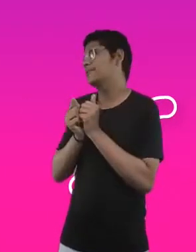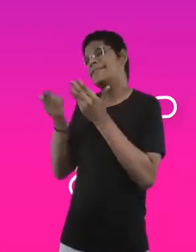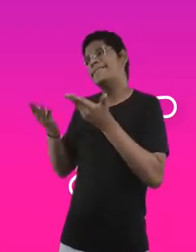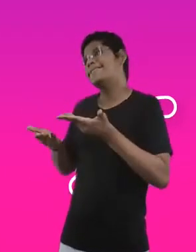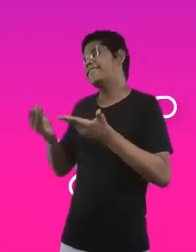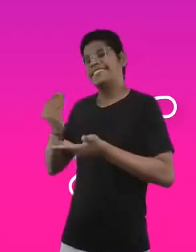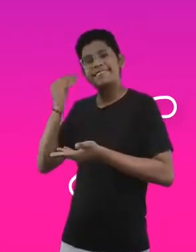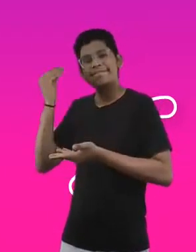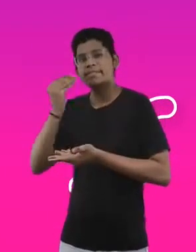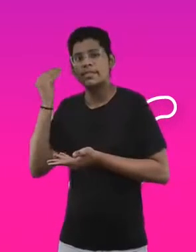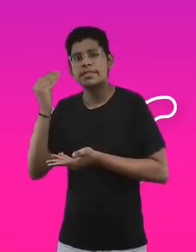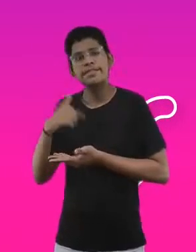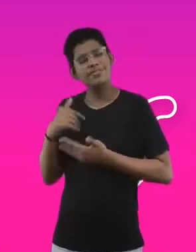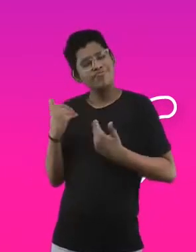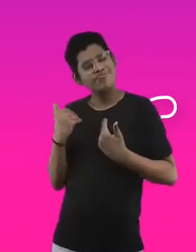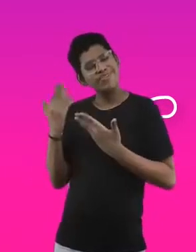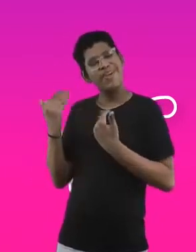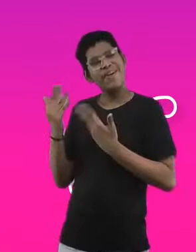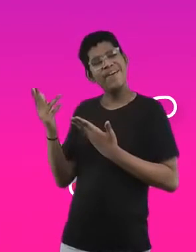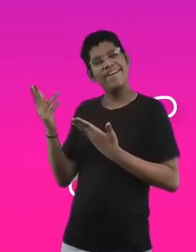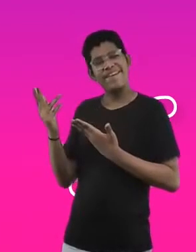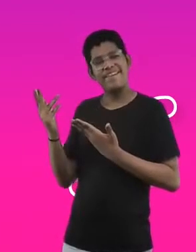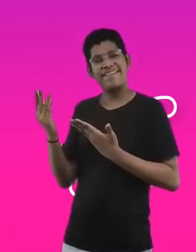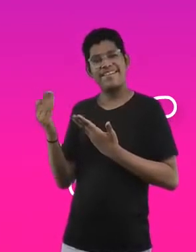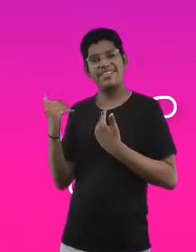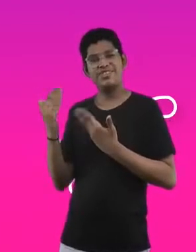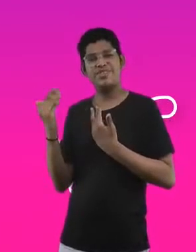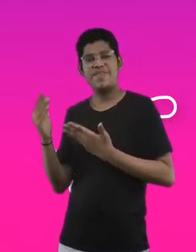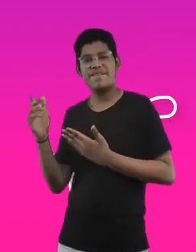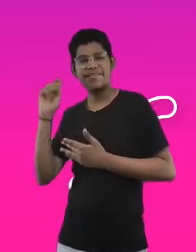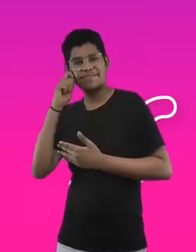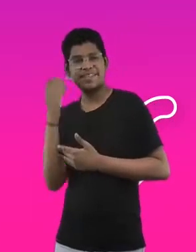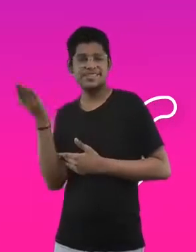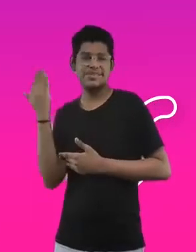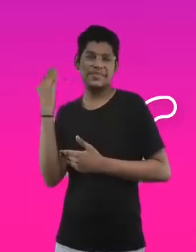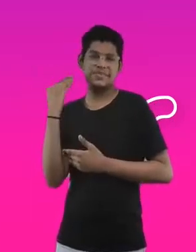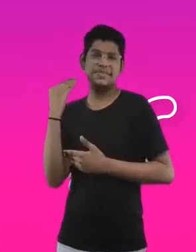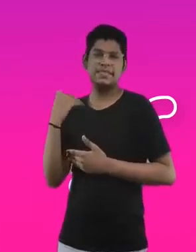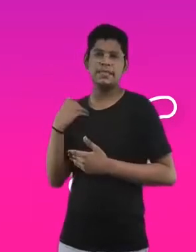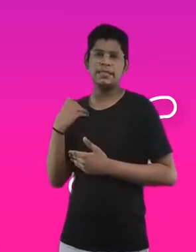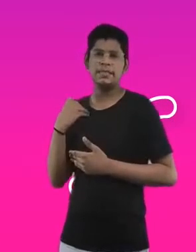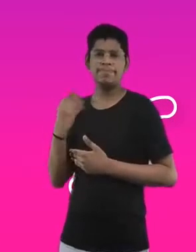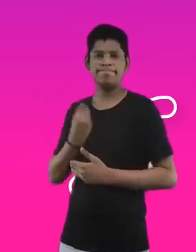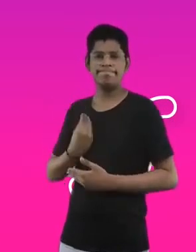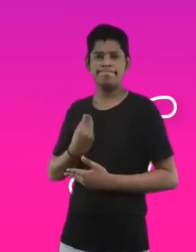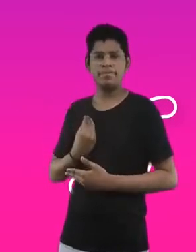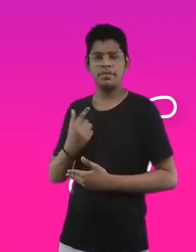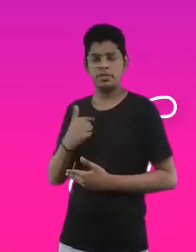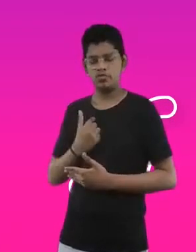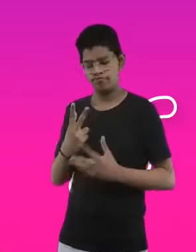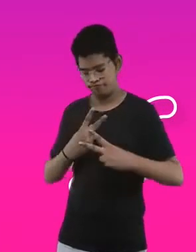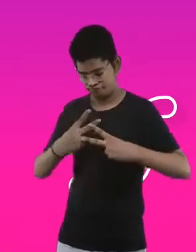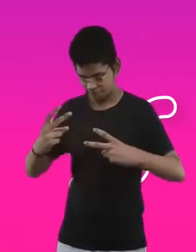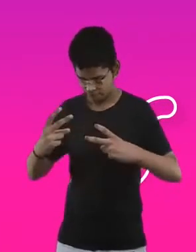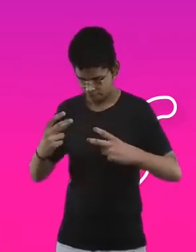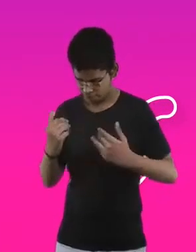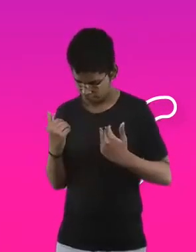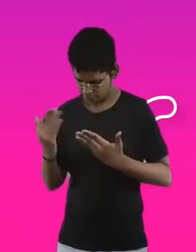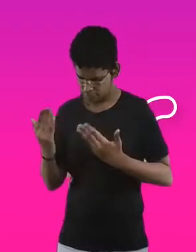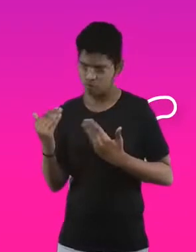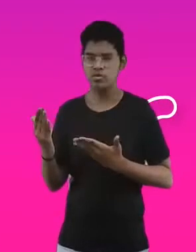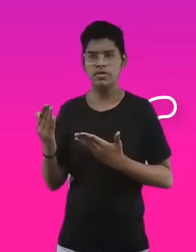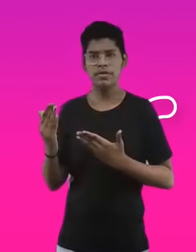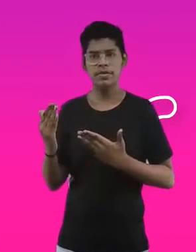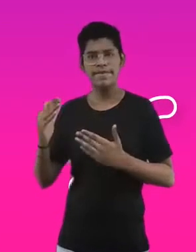um jovem negro. Eu tive muito isso ao longo de toda a minha vida, desde que eu me entendo por um jovem adulto,